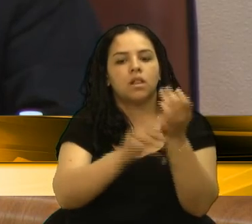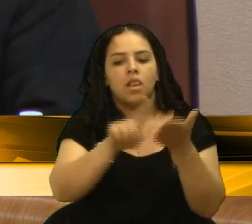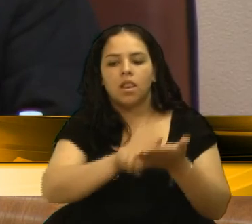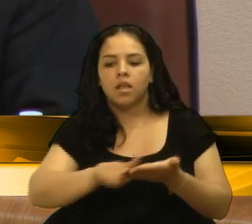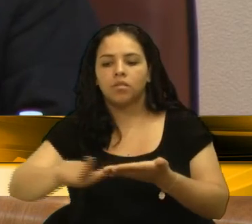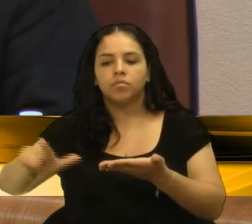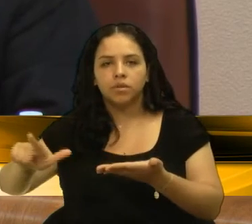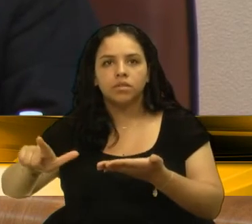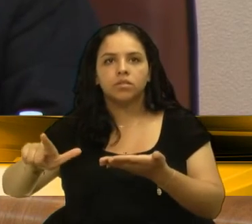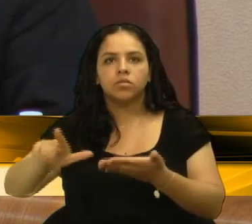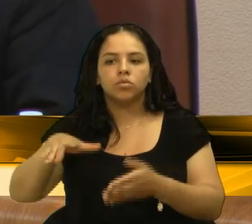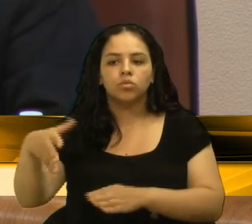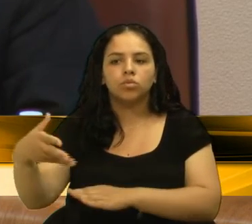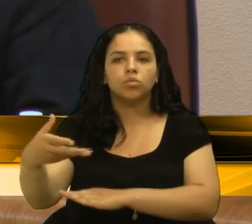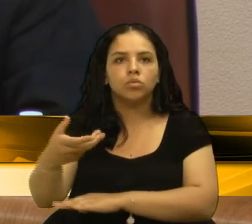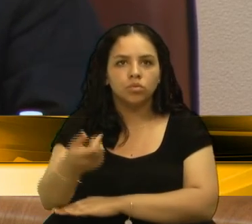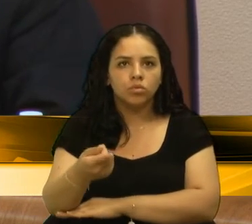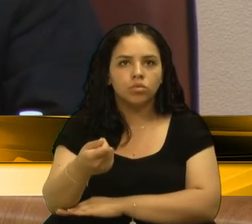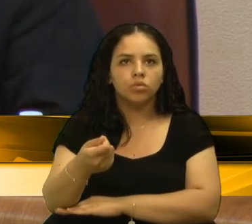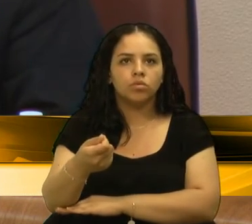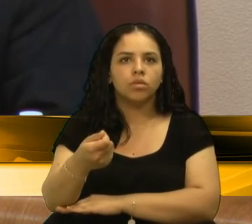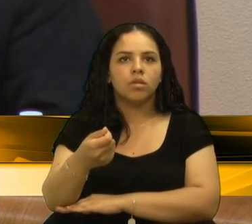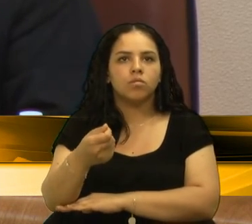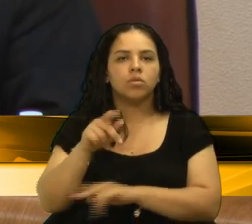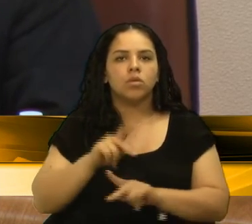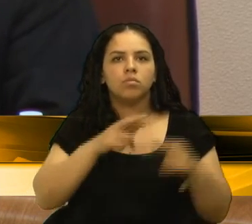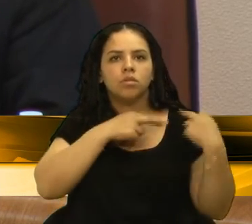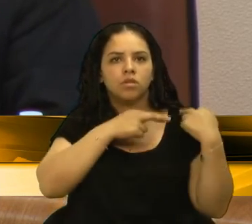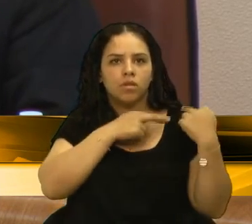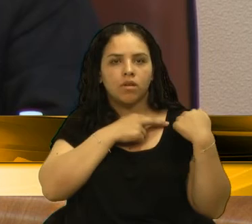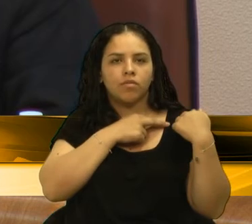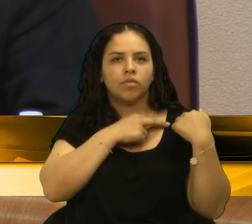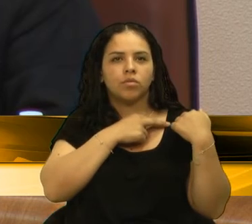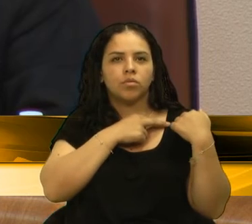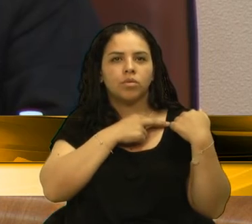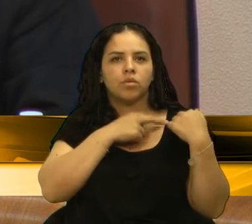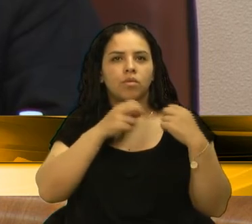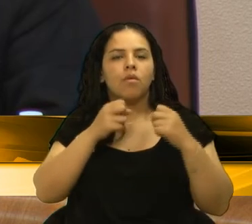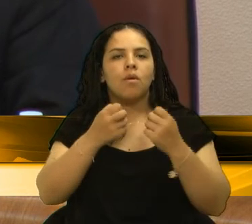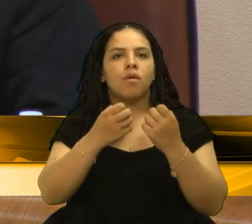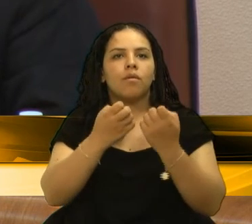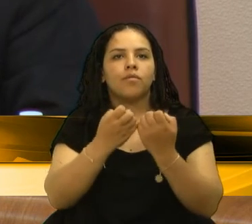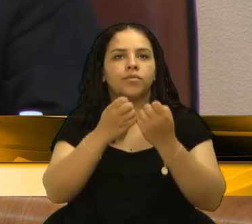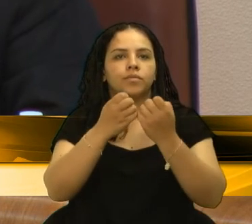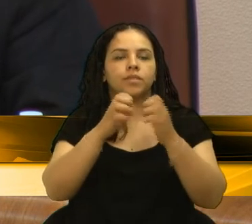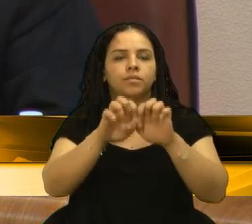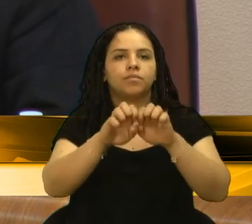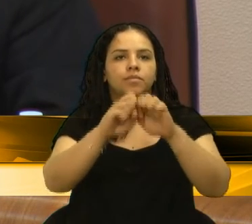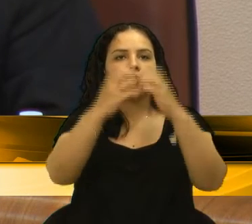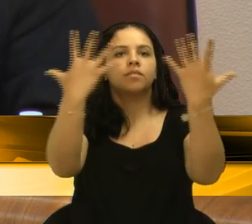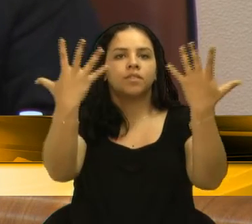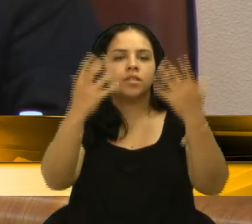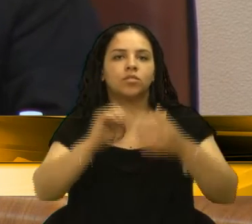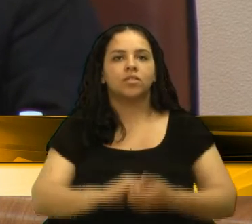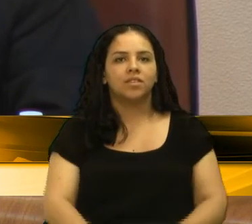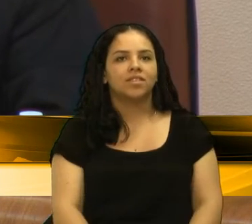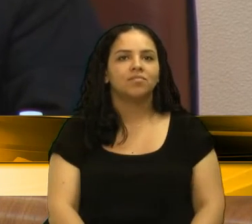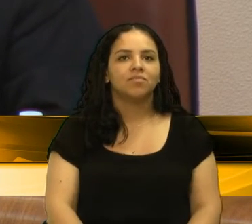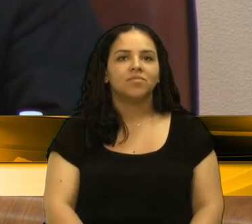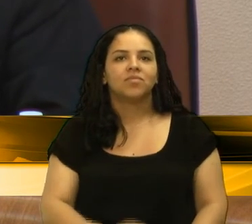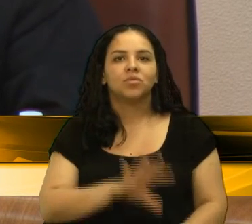limpeza, é tudo critério do requerente da realização do evento? Senhora Mirângela Rossi, todos os eventos de médio e grande porte, a